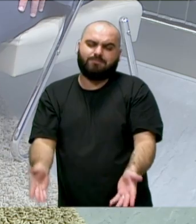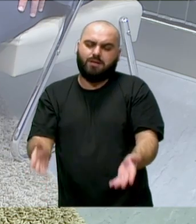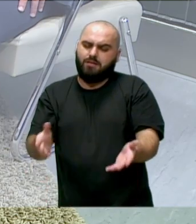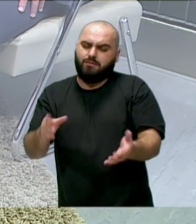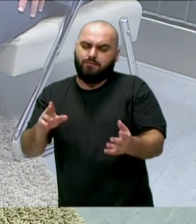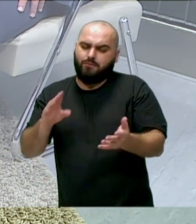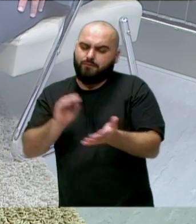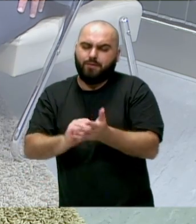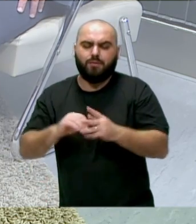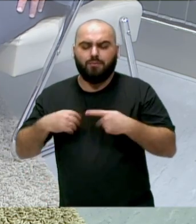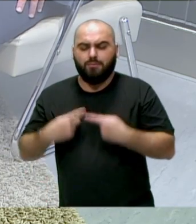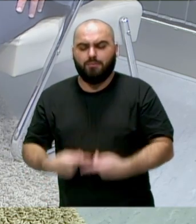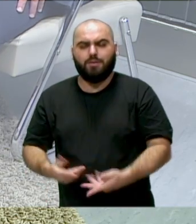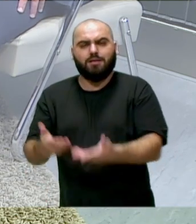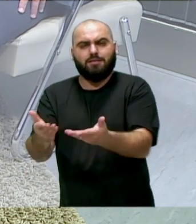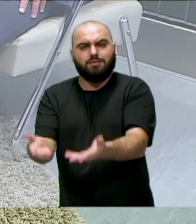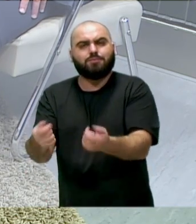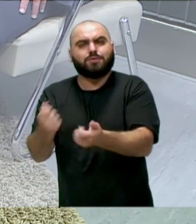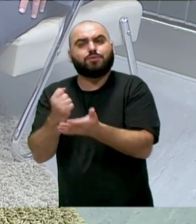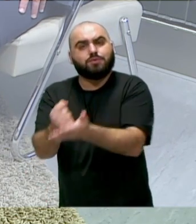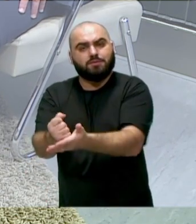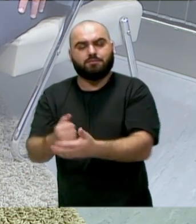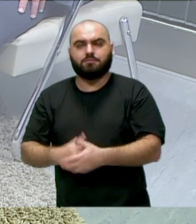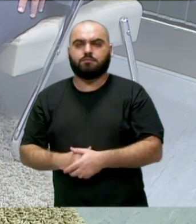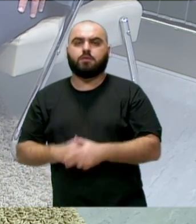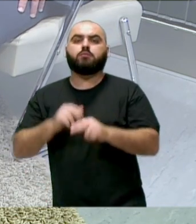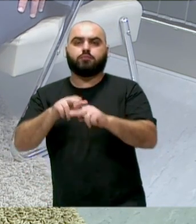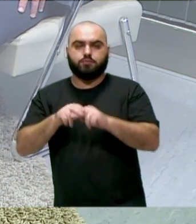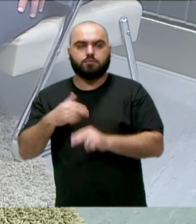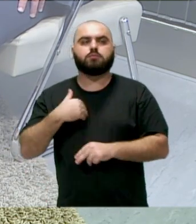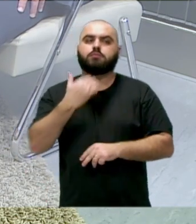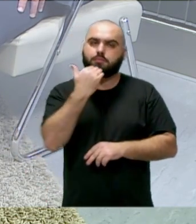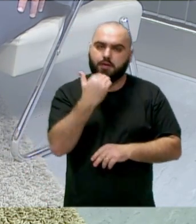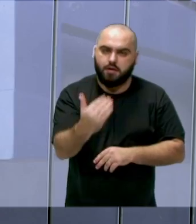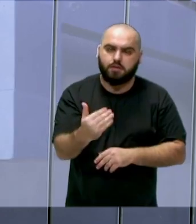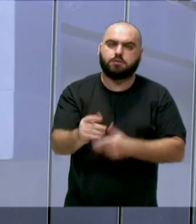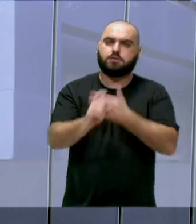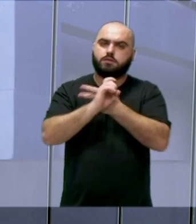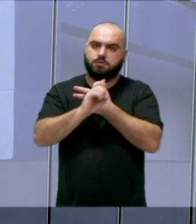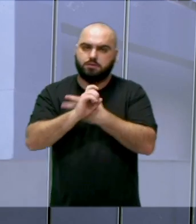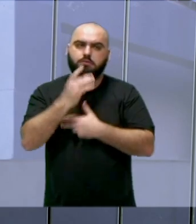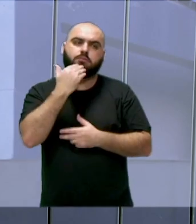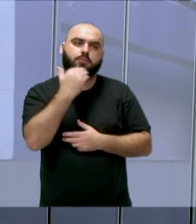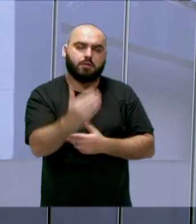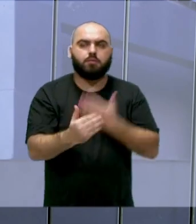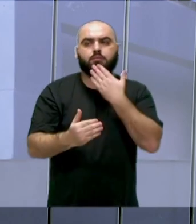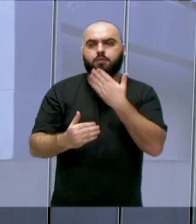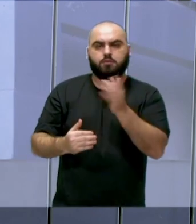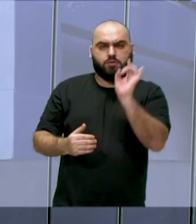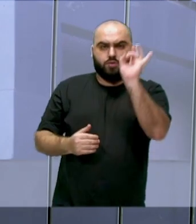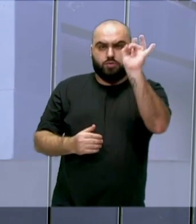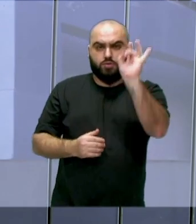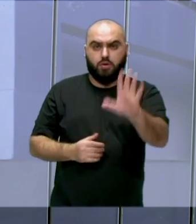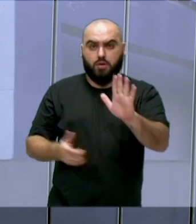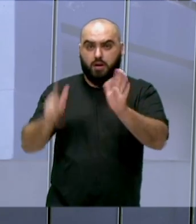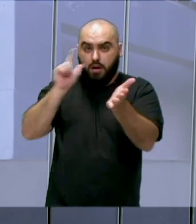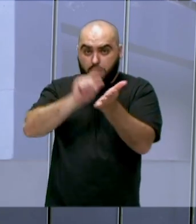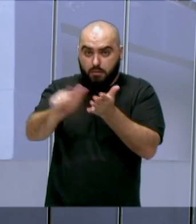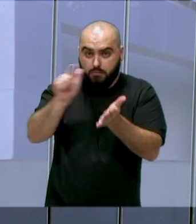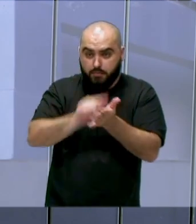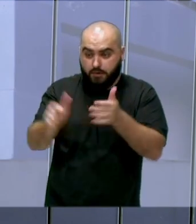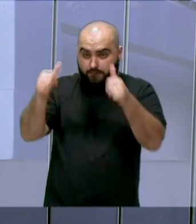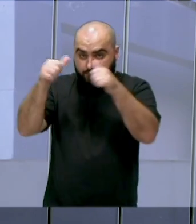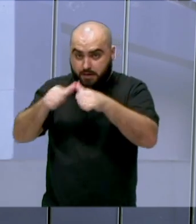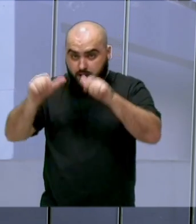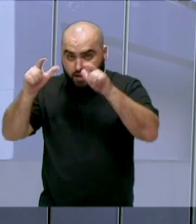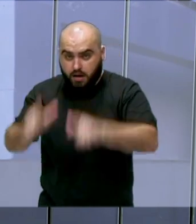Então, eu tenho feito sim uma reivindicação, umas indicações do Executivo, não só para a gente limpar e manter aquele